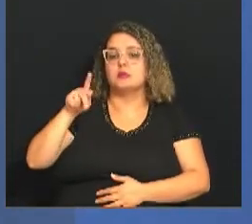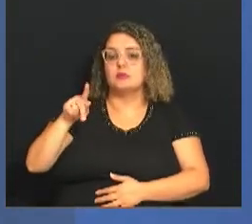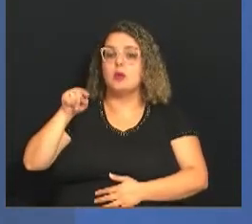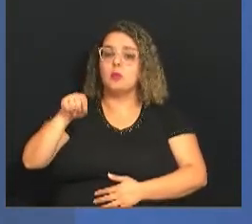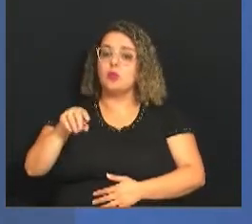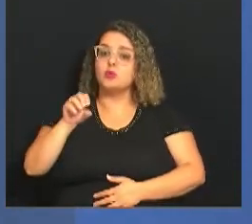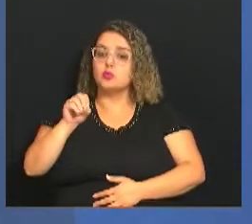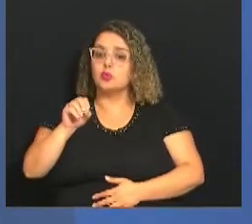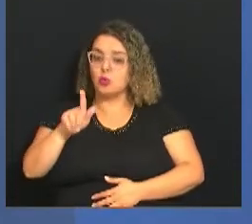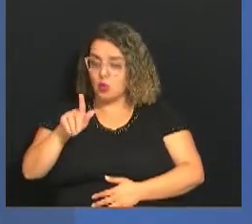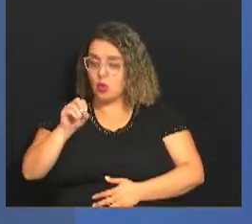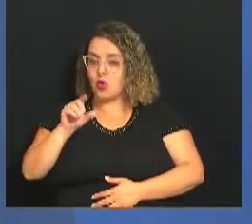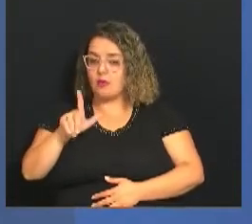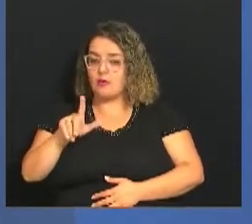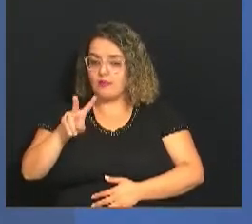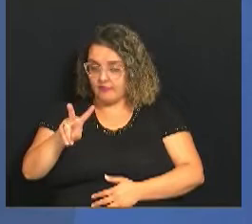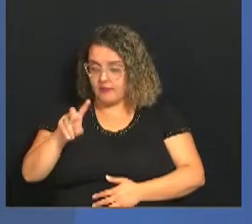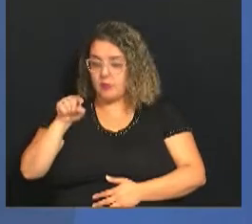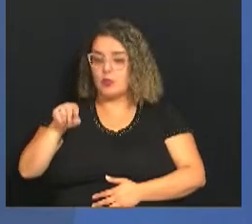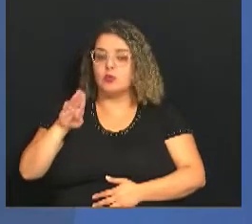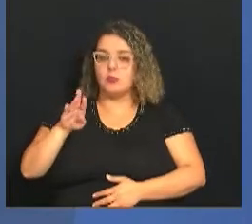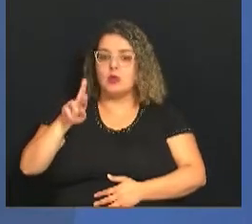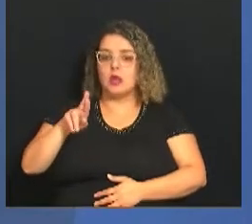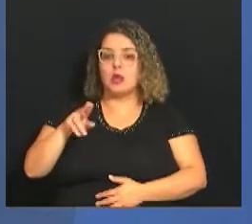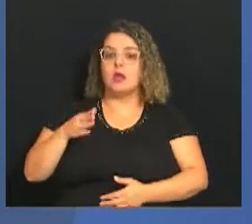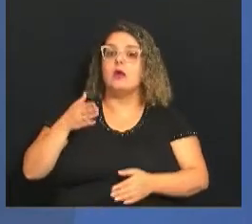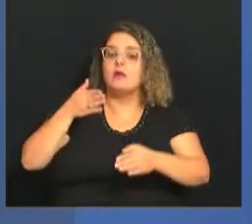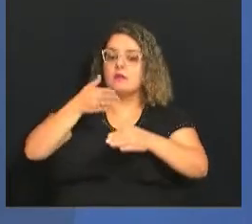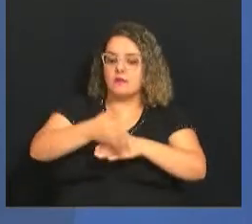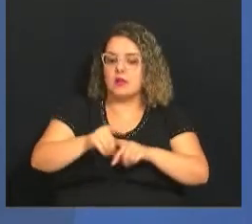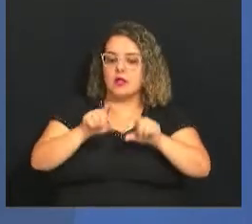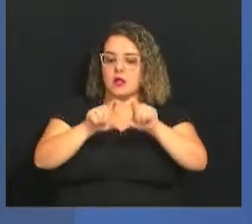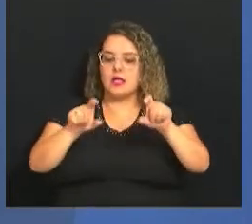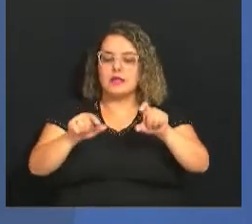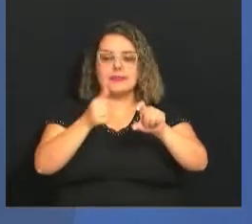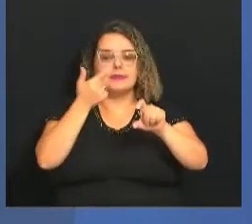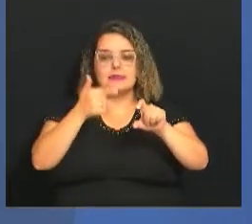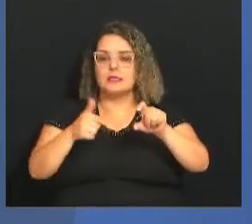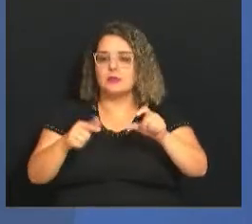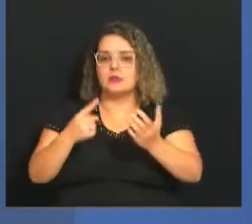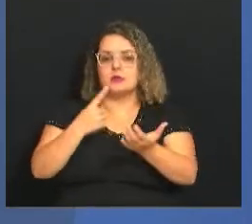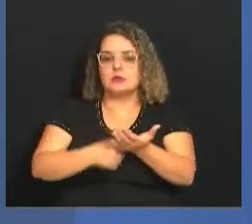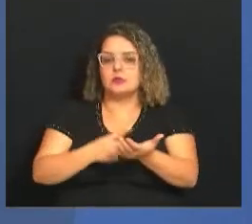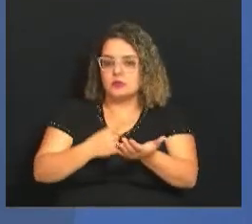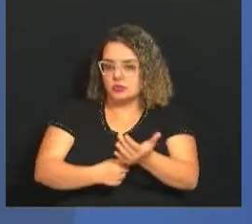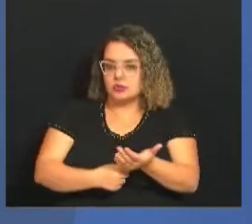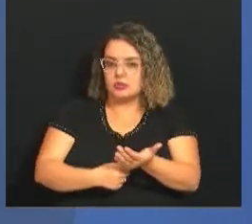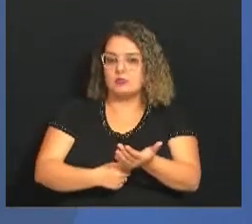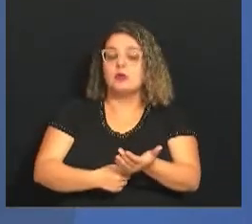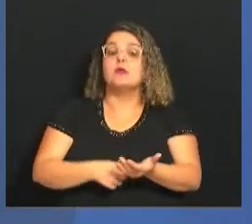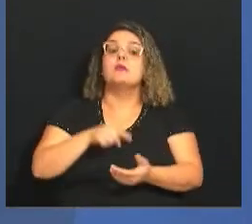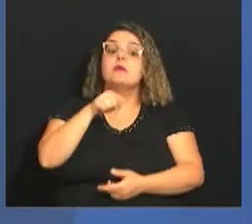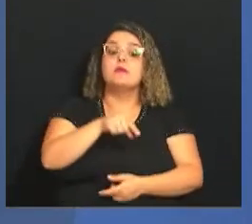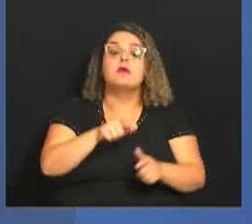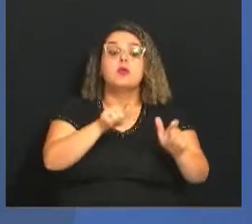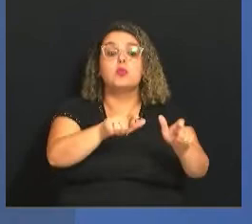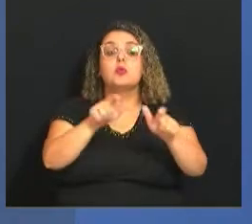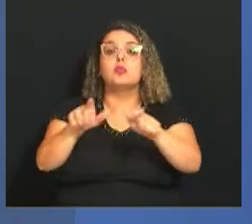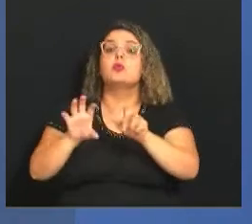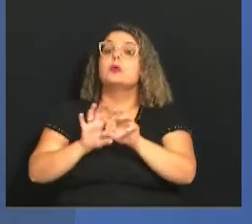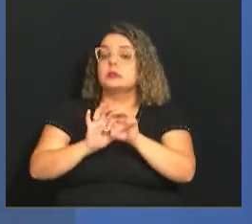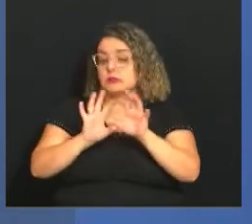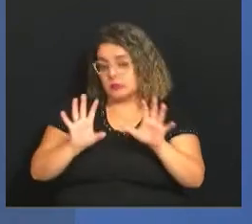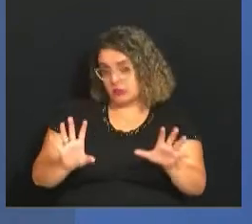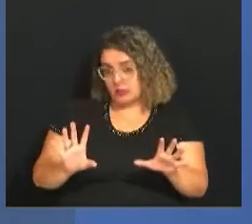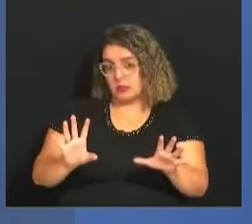vacina.campinas.sp.gov.br, você entra lá na vacina sem agendamento e vai ver qual é o centro de saúde que tem essa disponibilidade.